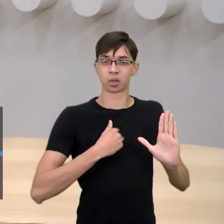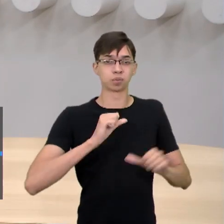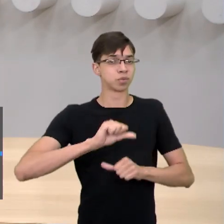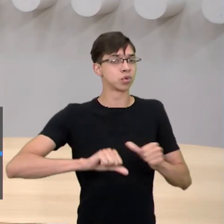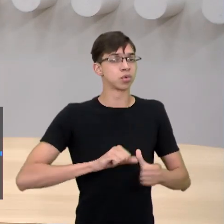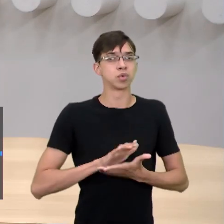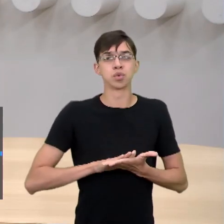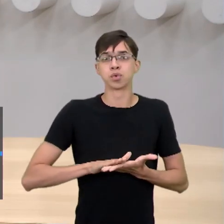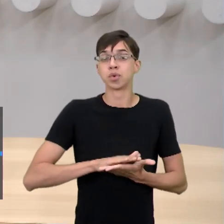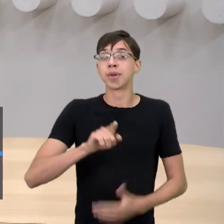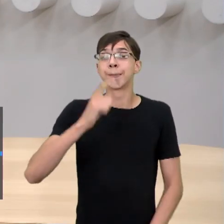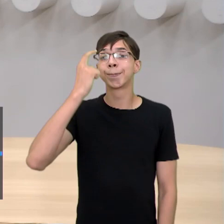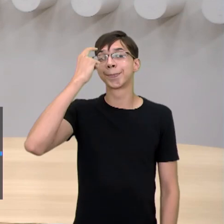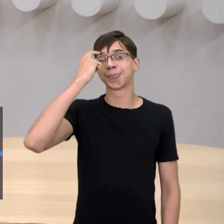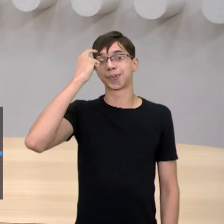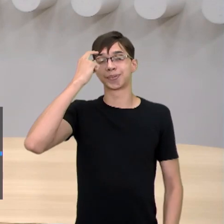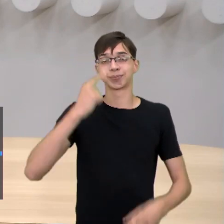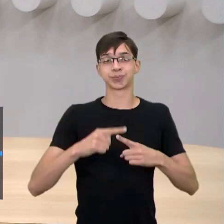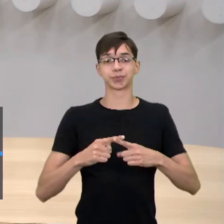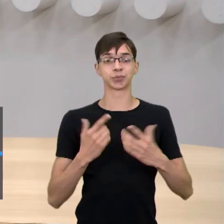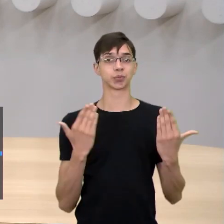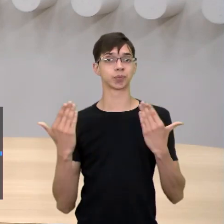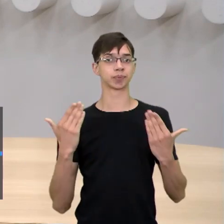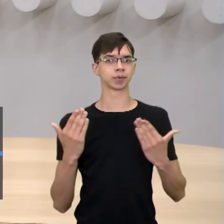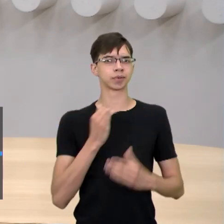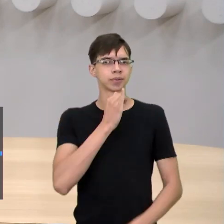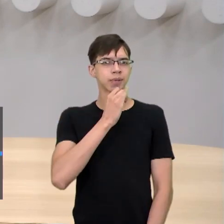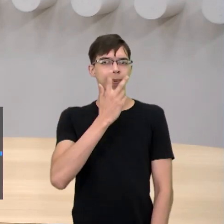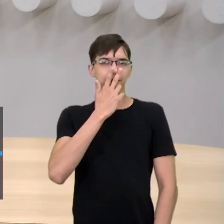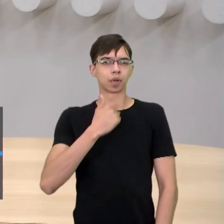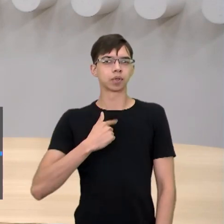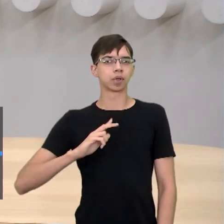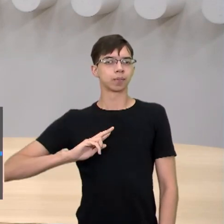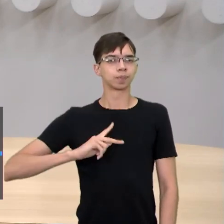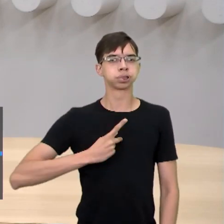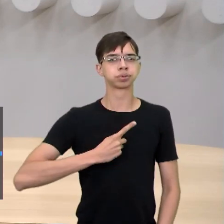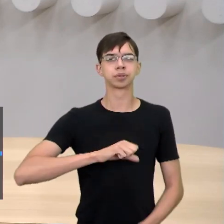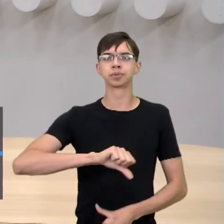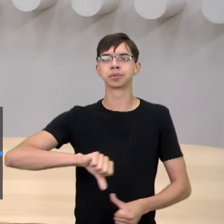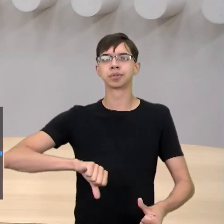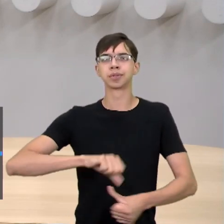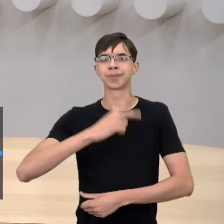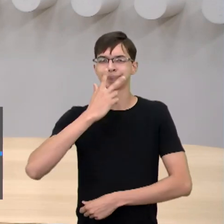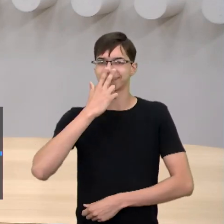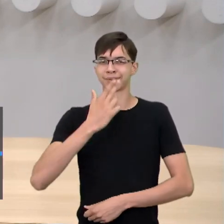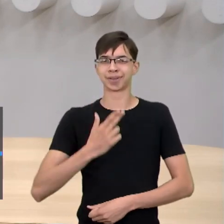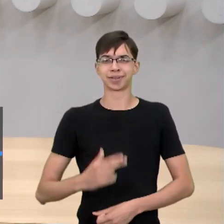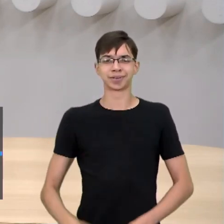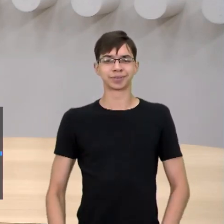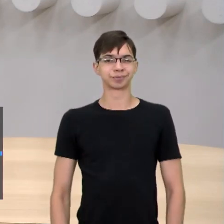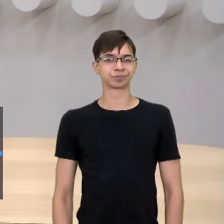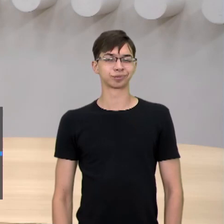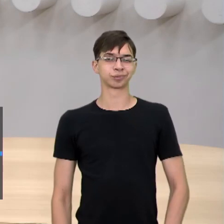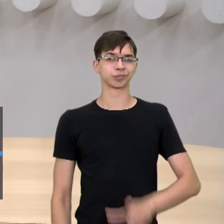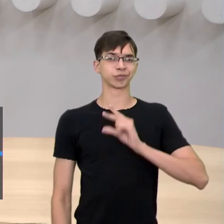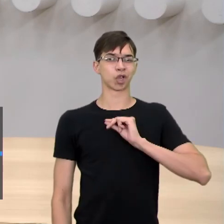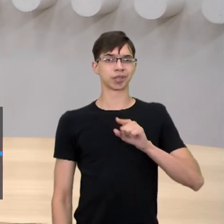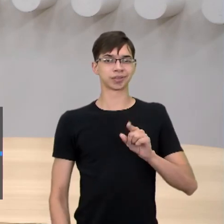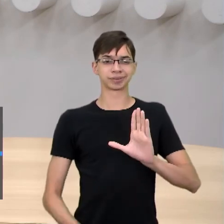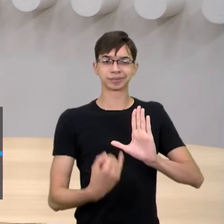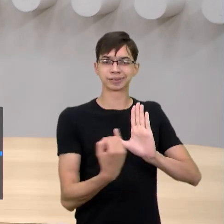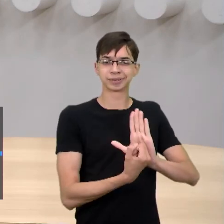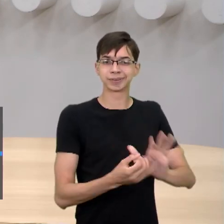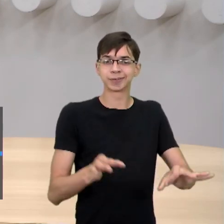a gente associa essa ideia de mudar, de alterar, com, sei lá, você não se manteve firme à sua identidade, aquilo não